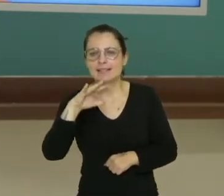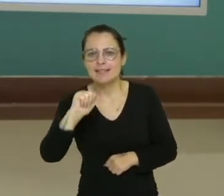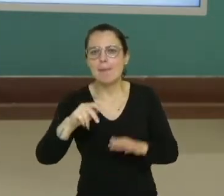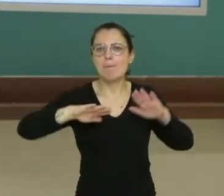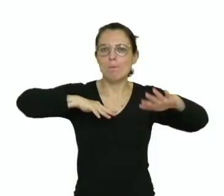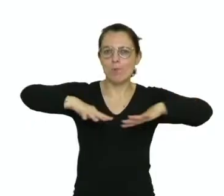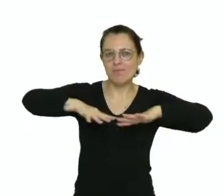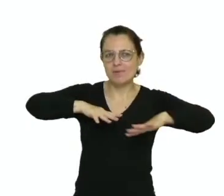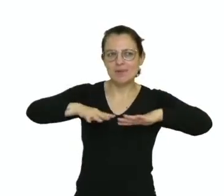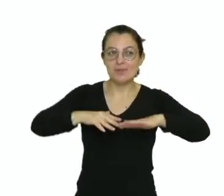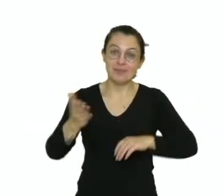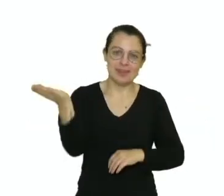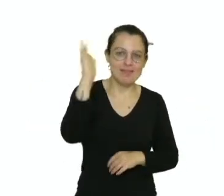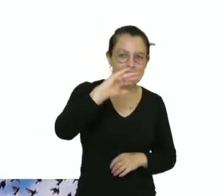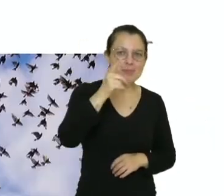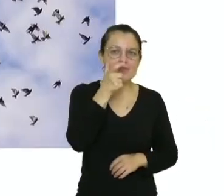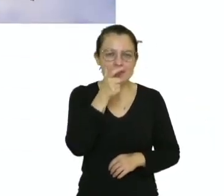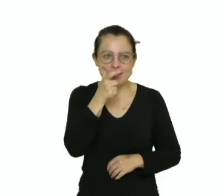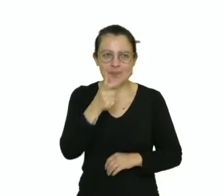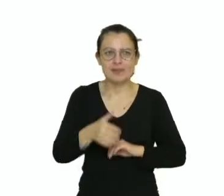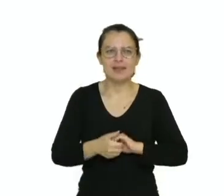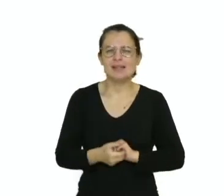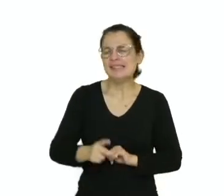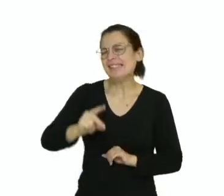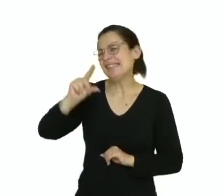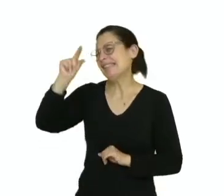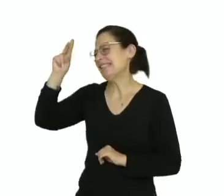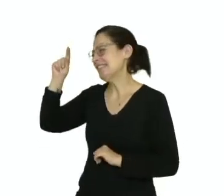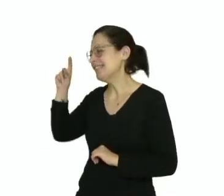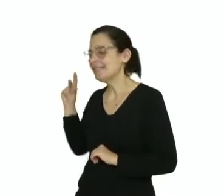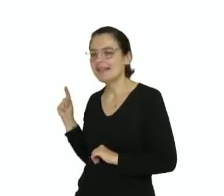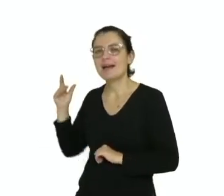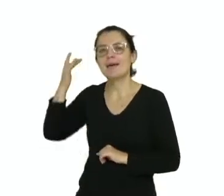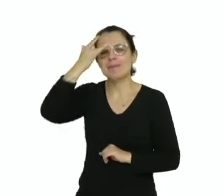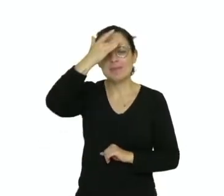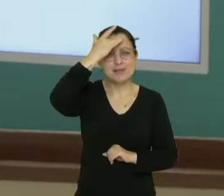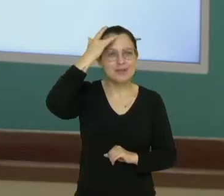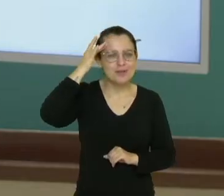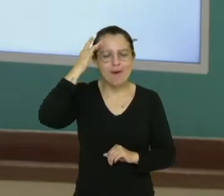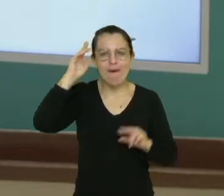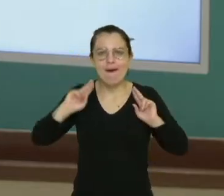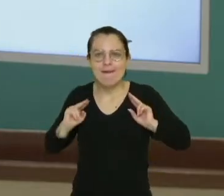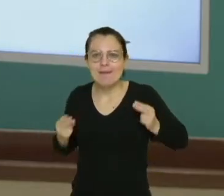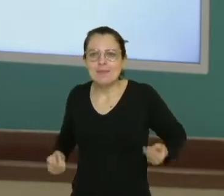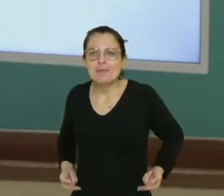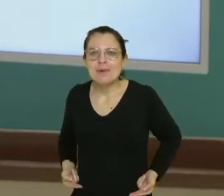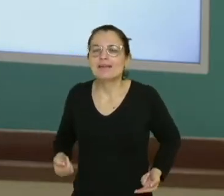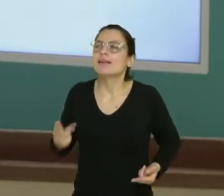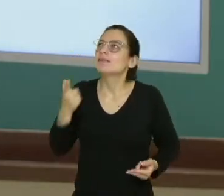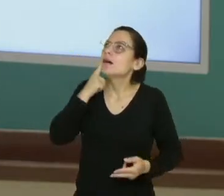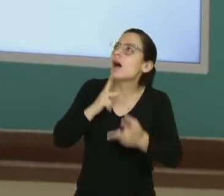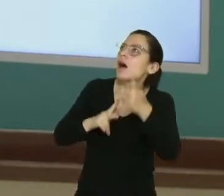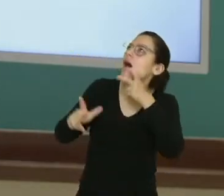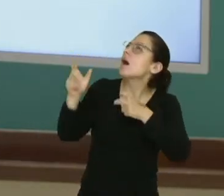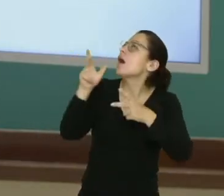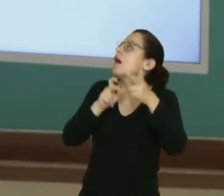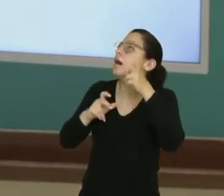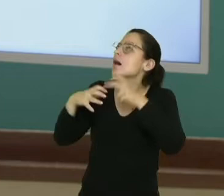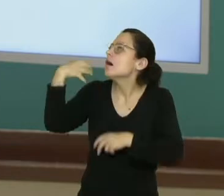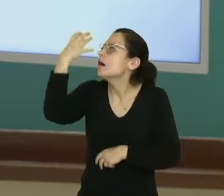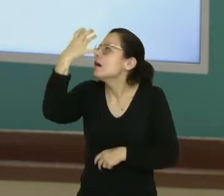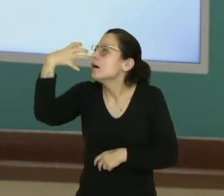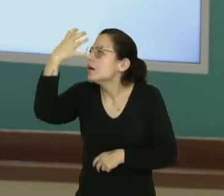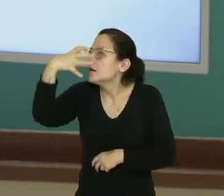então. Bem, há séculos, o ser humano ele fica fascinado pelos movimentos, seja pelo